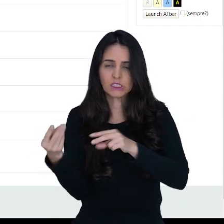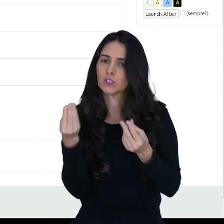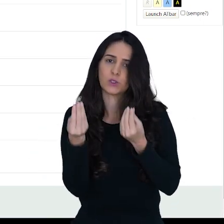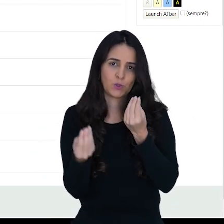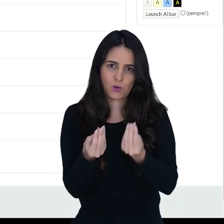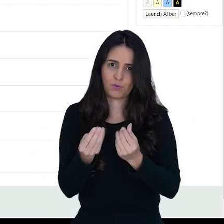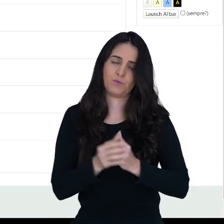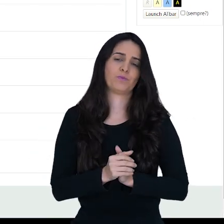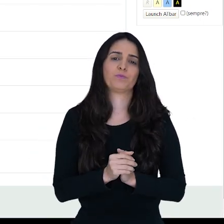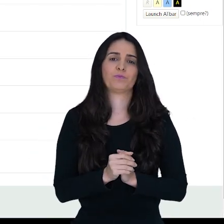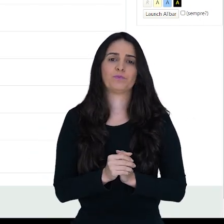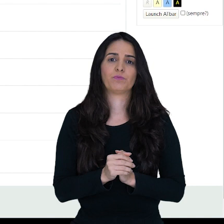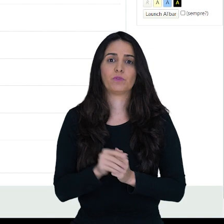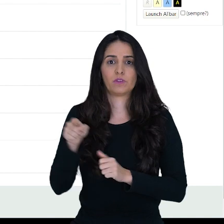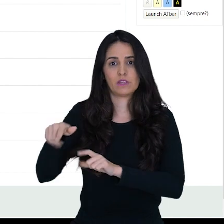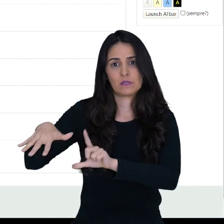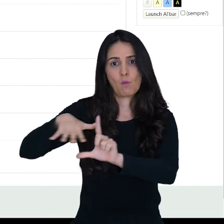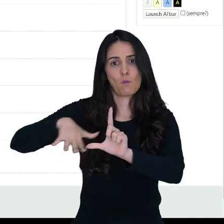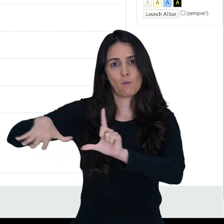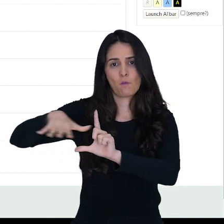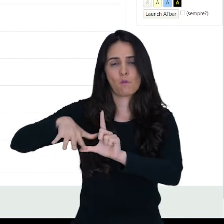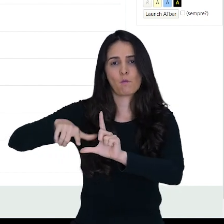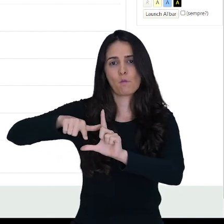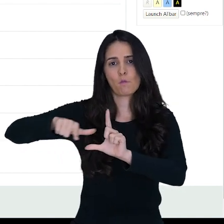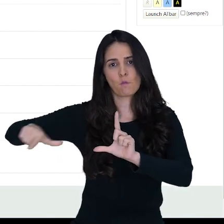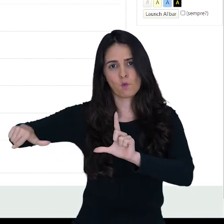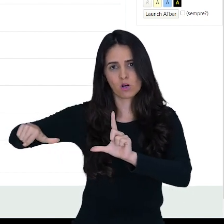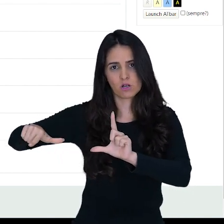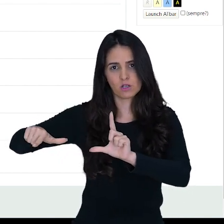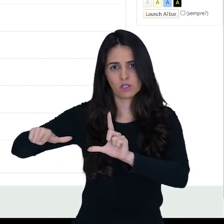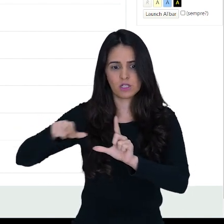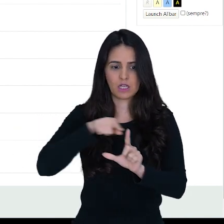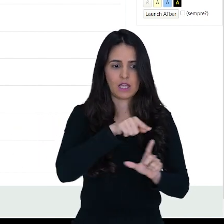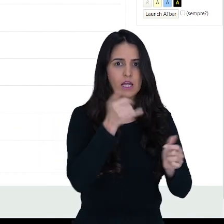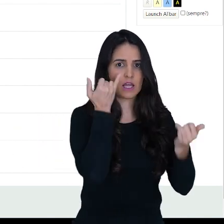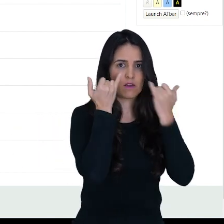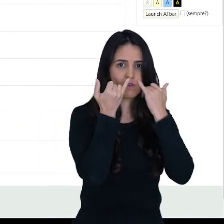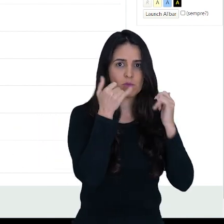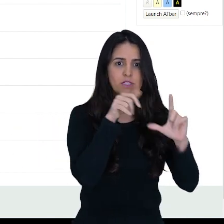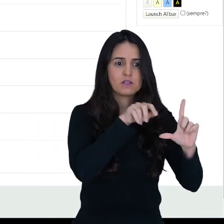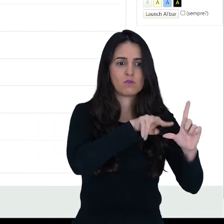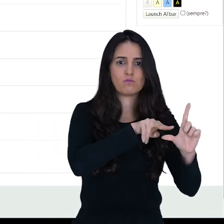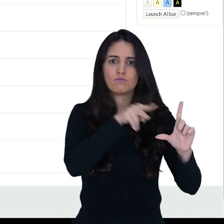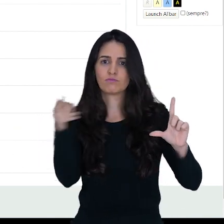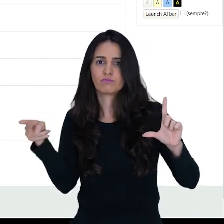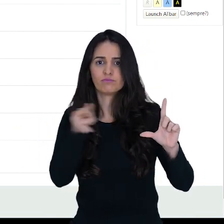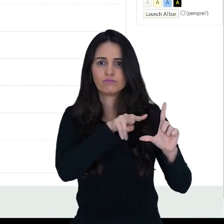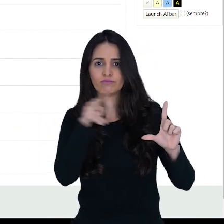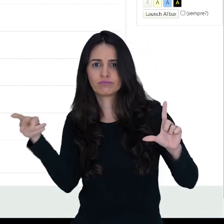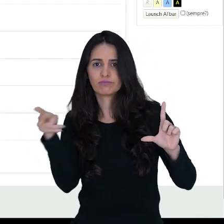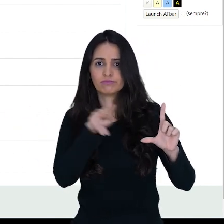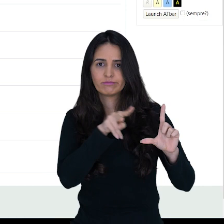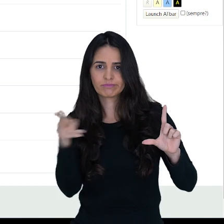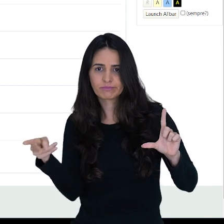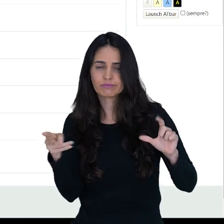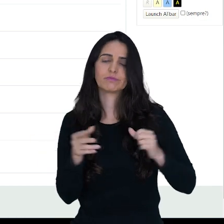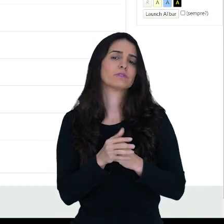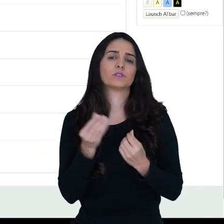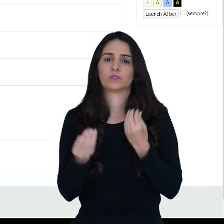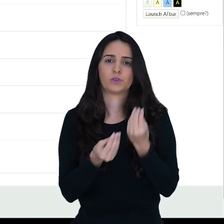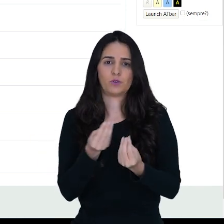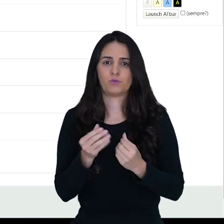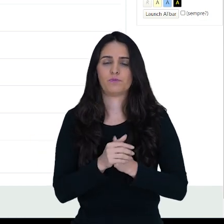é estando na sala que está vazia ou para onde você gostaria de importar o